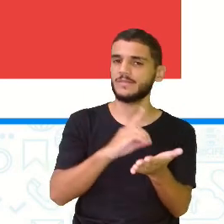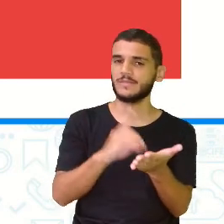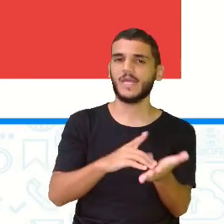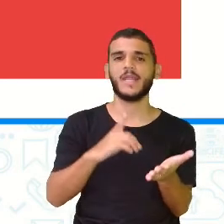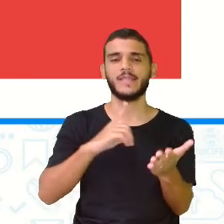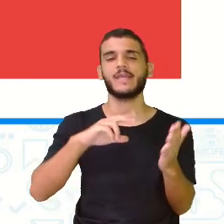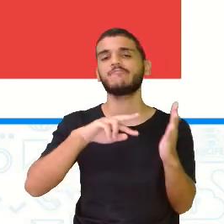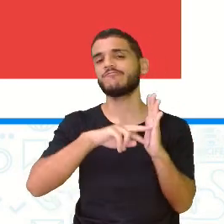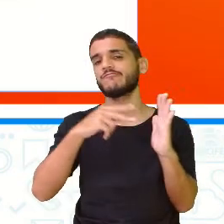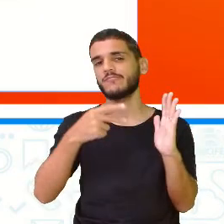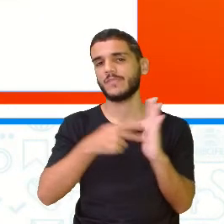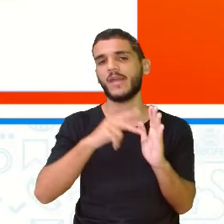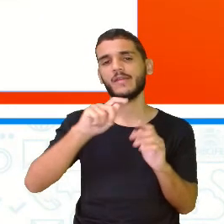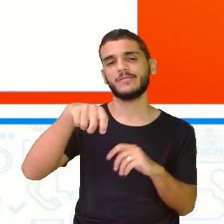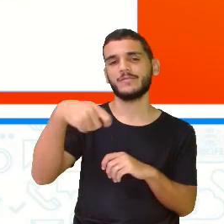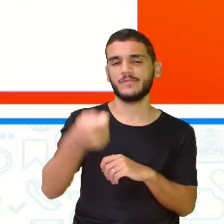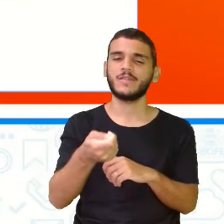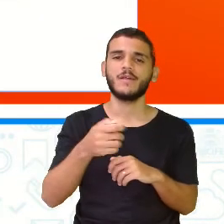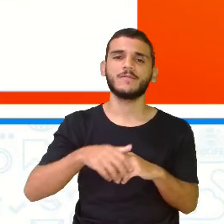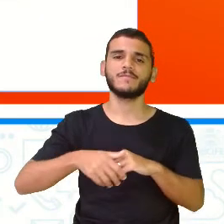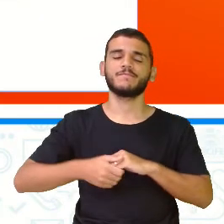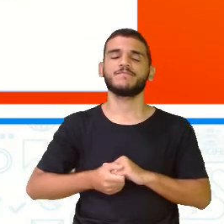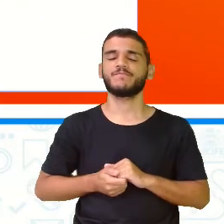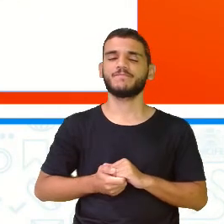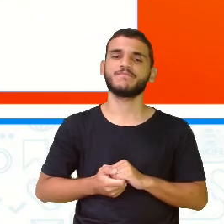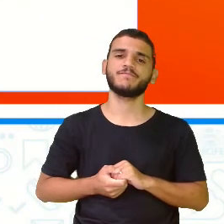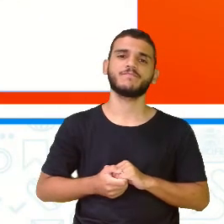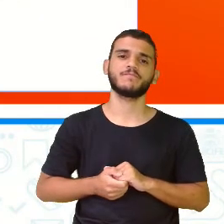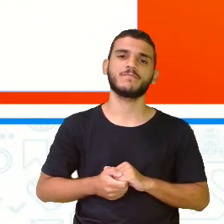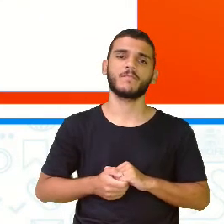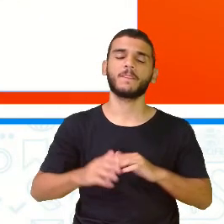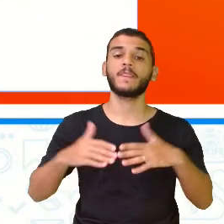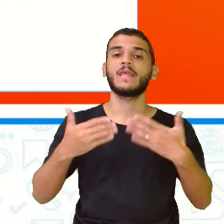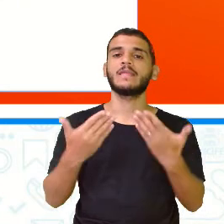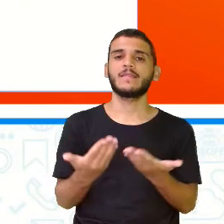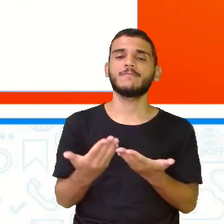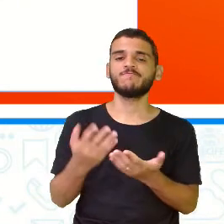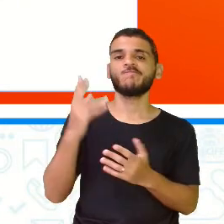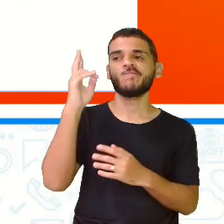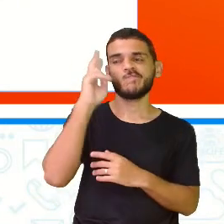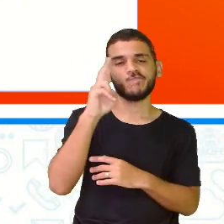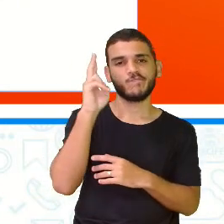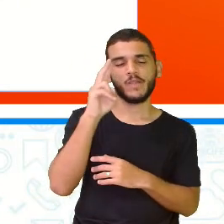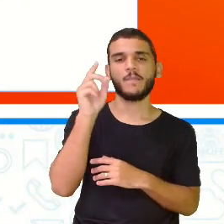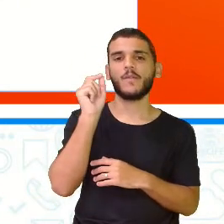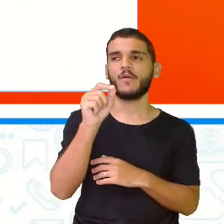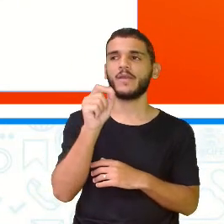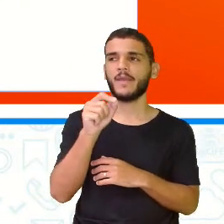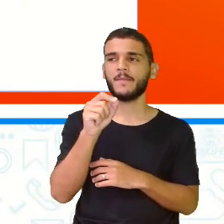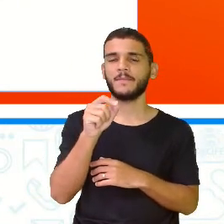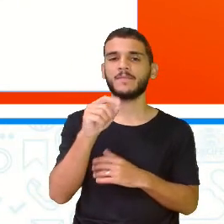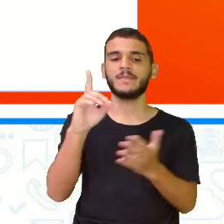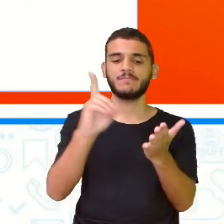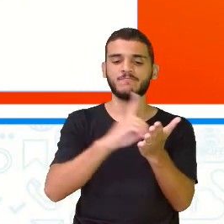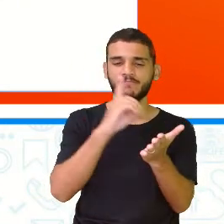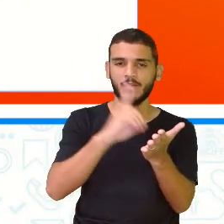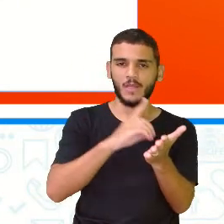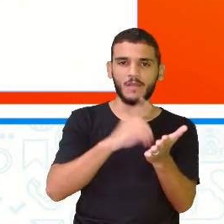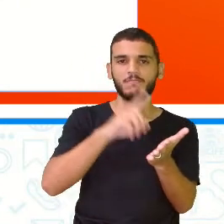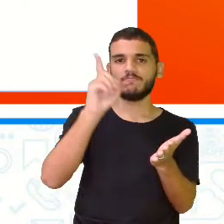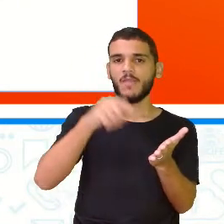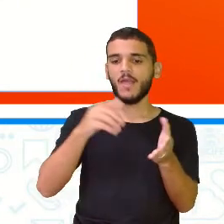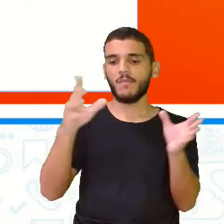o significado das palavras. E aí, a gente relembra que dicionário é uma coleção de palavras ou